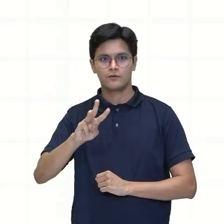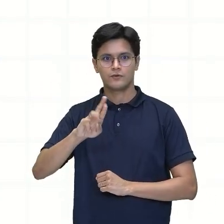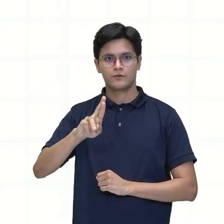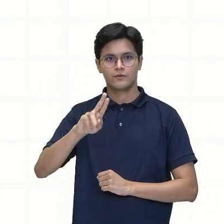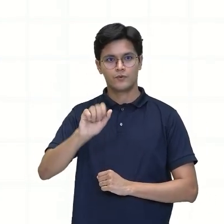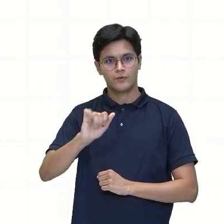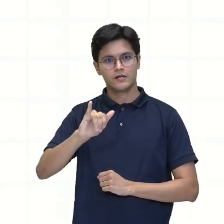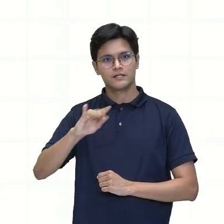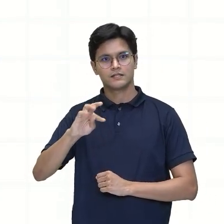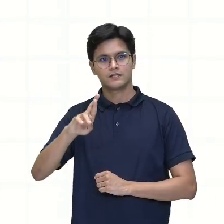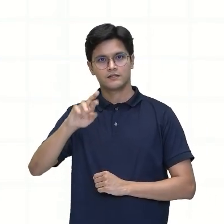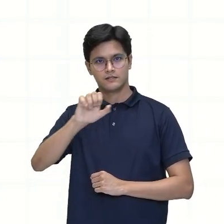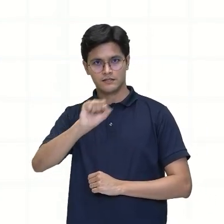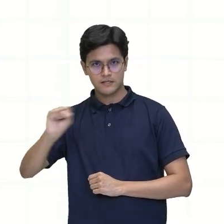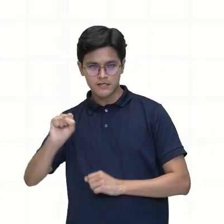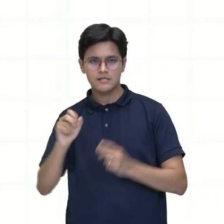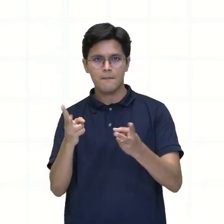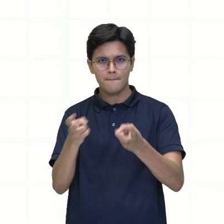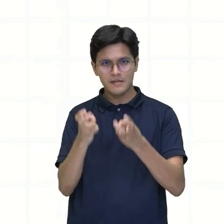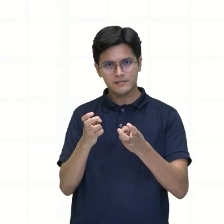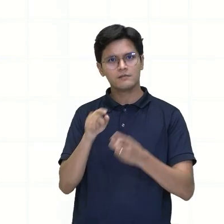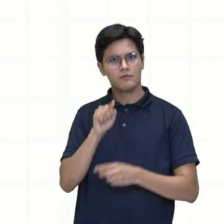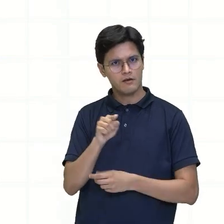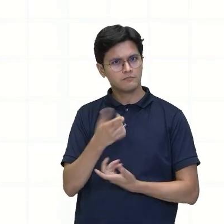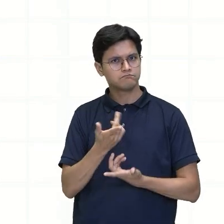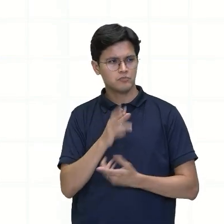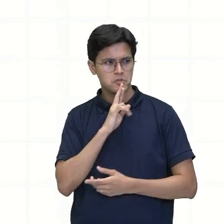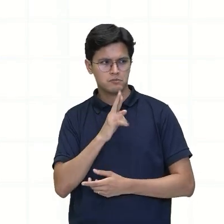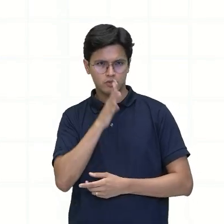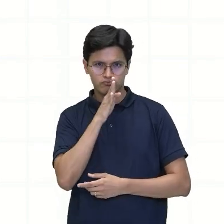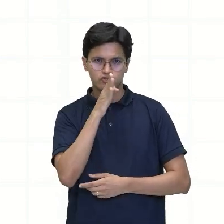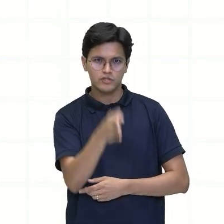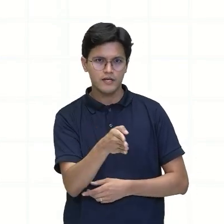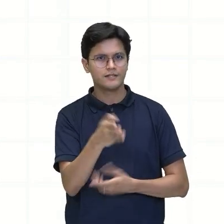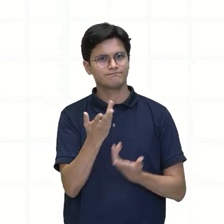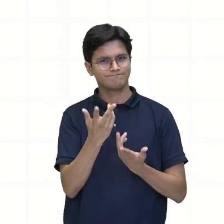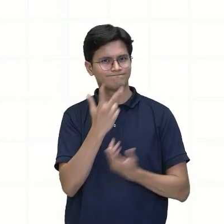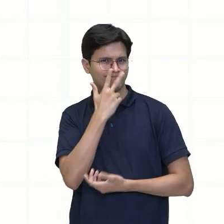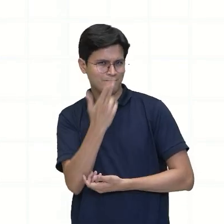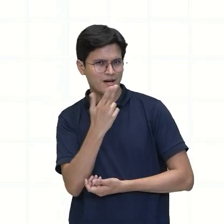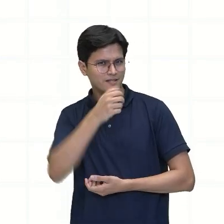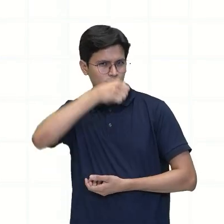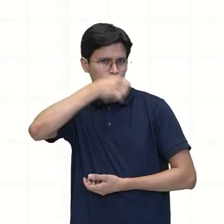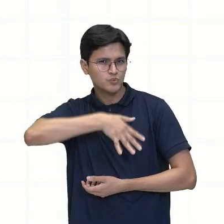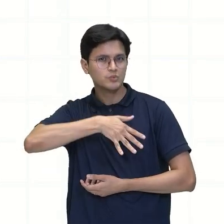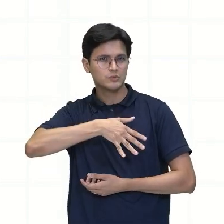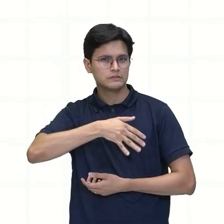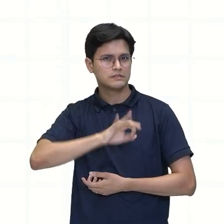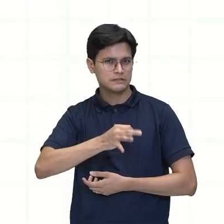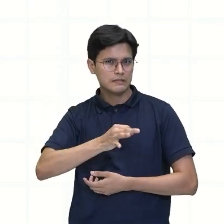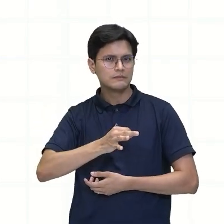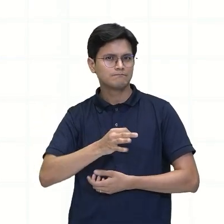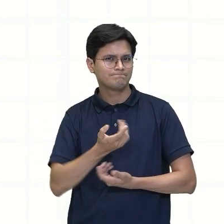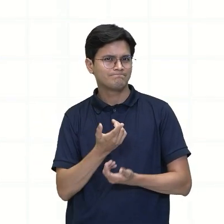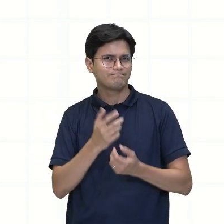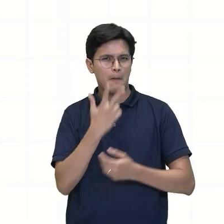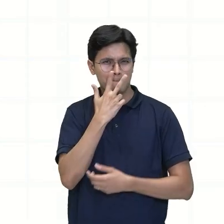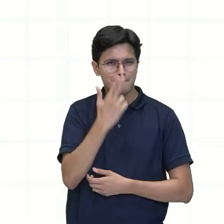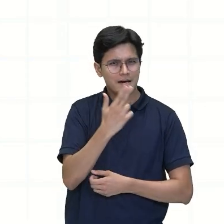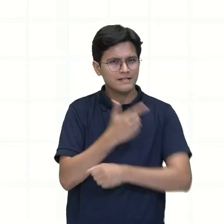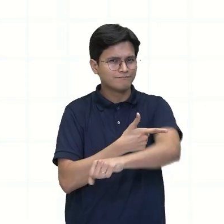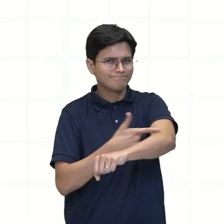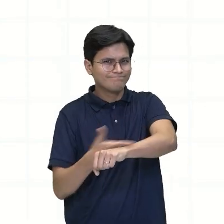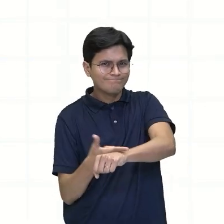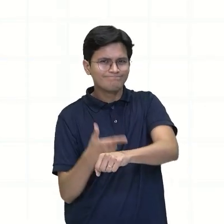sendo bem direta. Isso pode parecer rude. Garçom, vem aqui. É uma forma não muito agradável de se chamar a atenção de